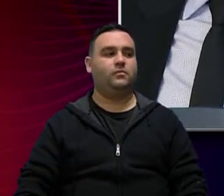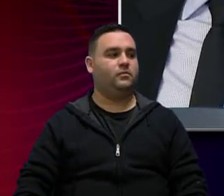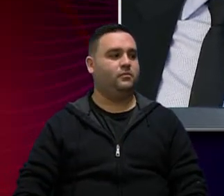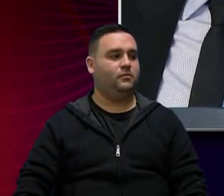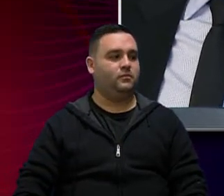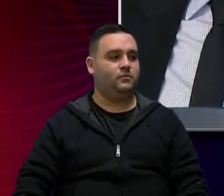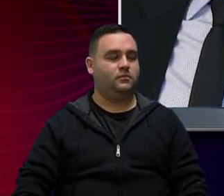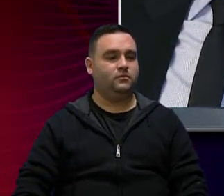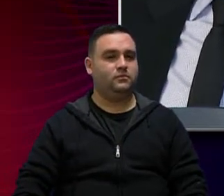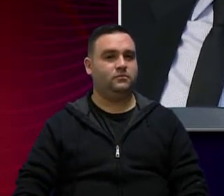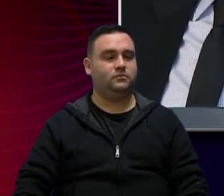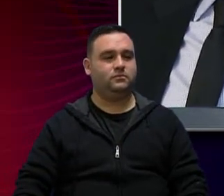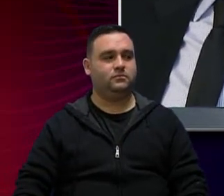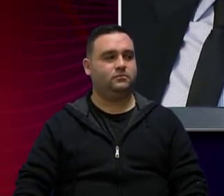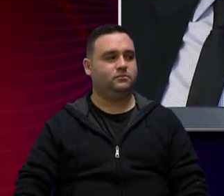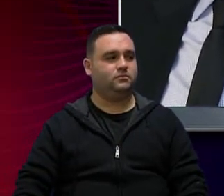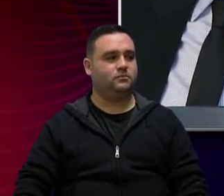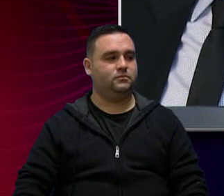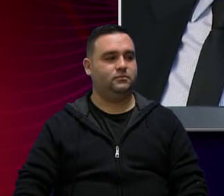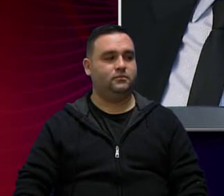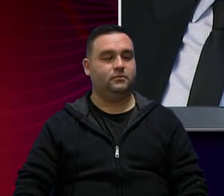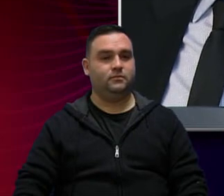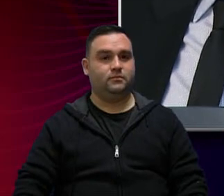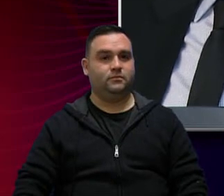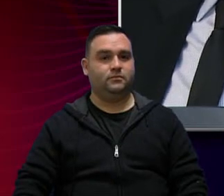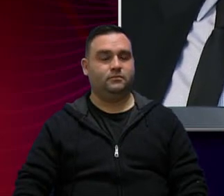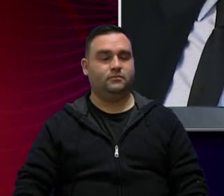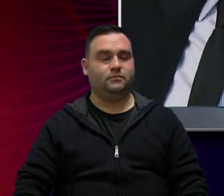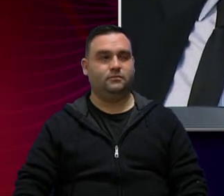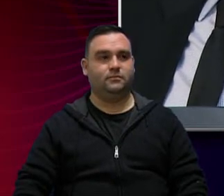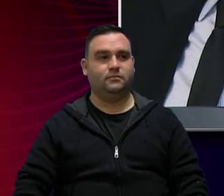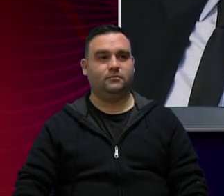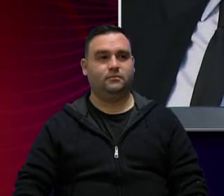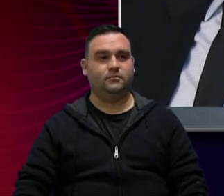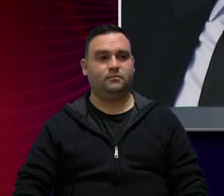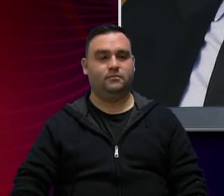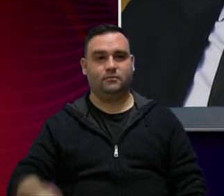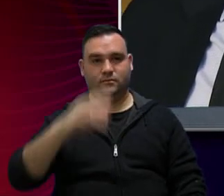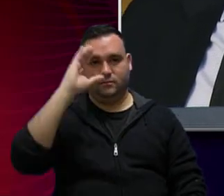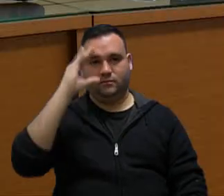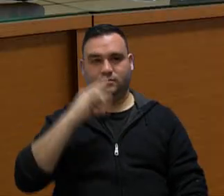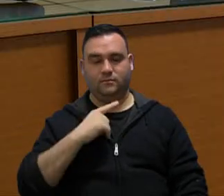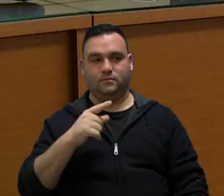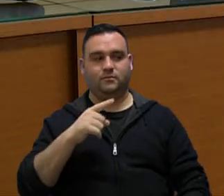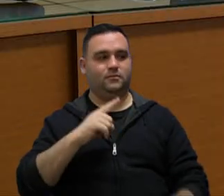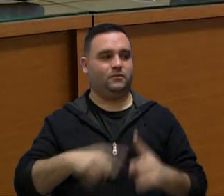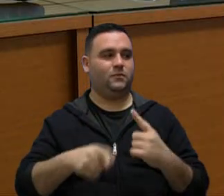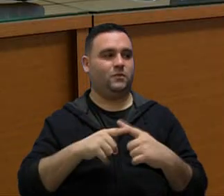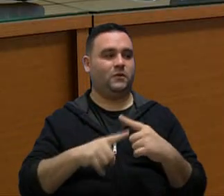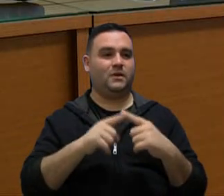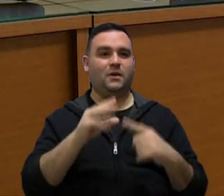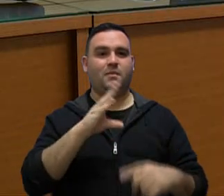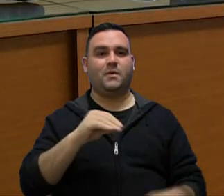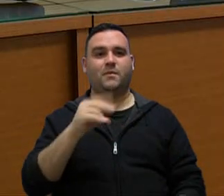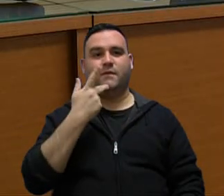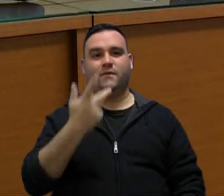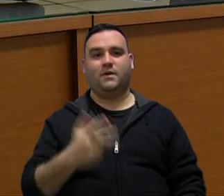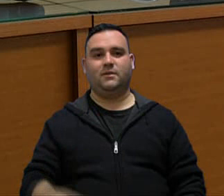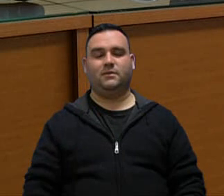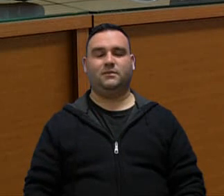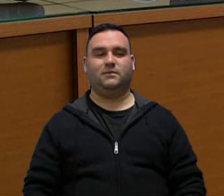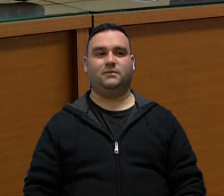vegetativo tudo até toda a situação né oi e ela vou fechar o seu microfone aqui tá vazando as conversa